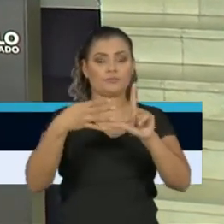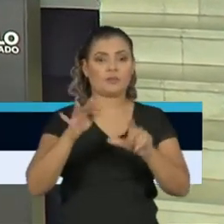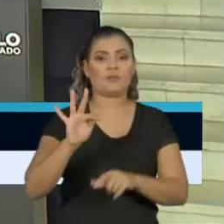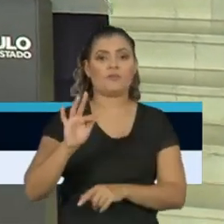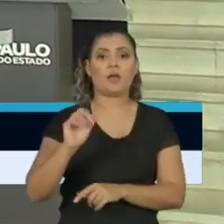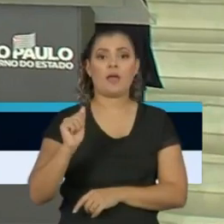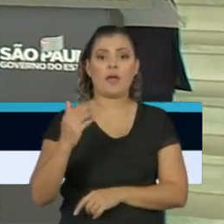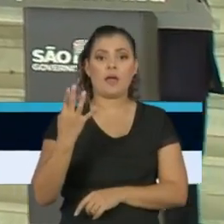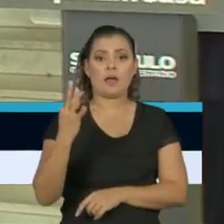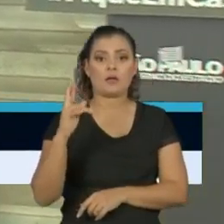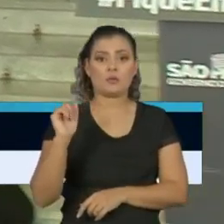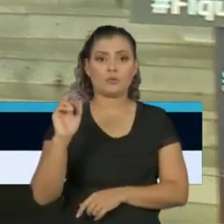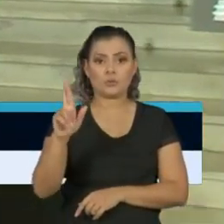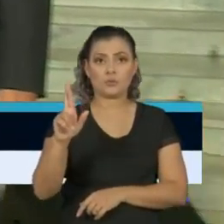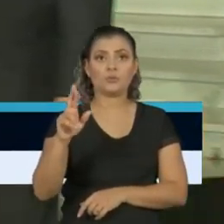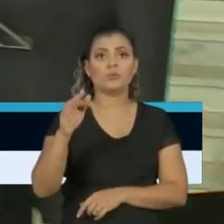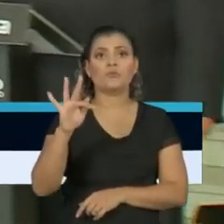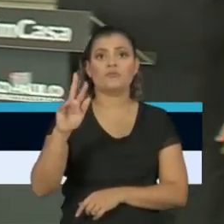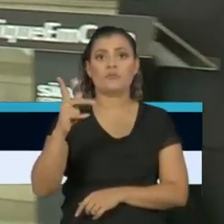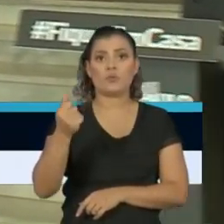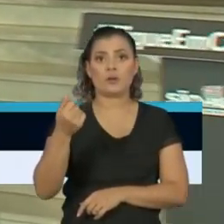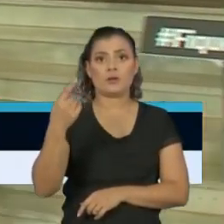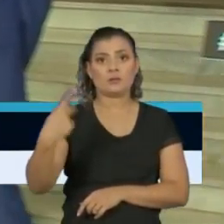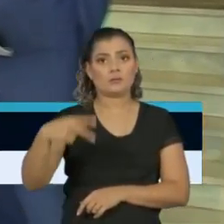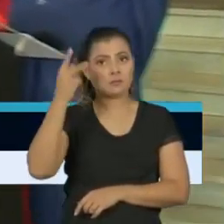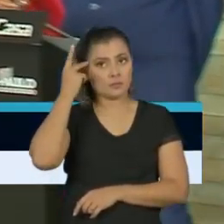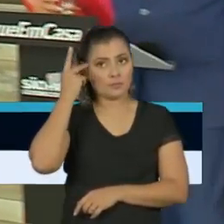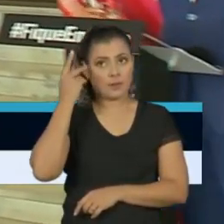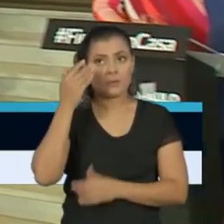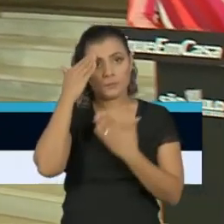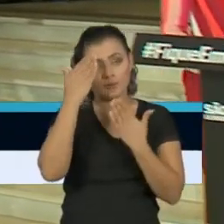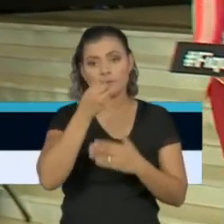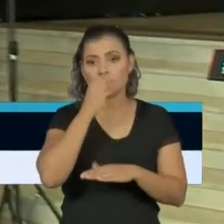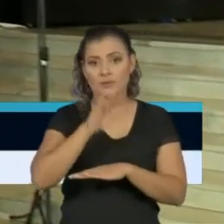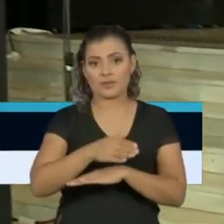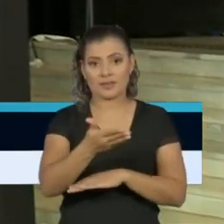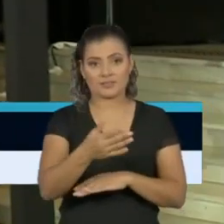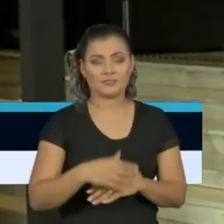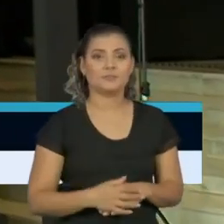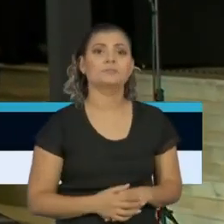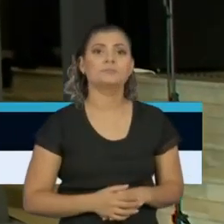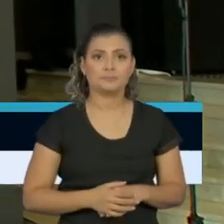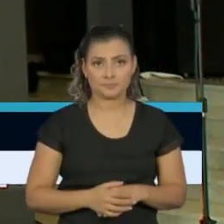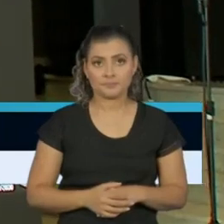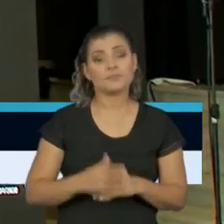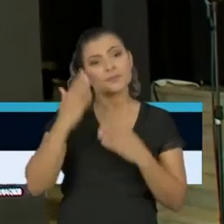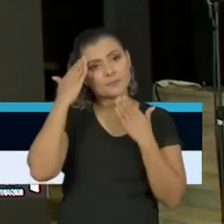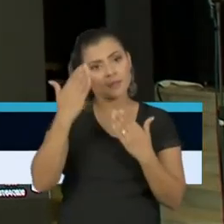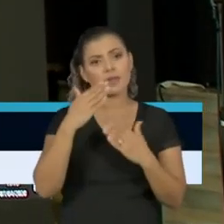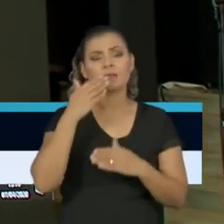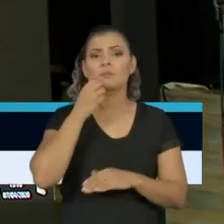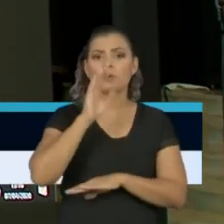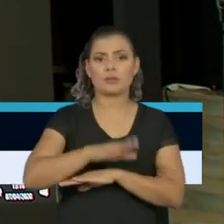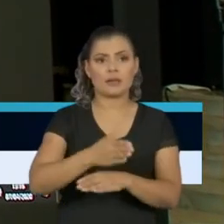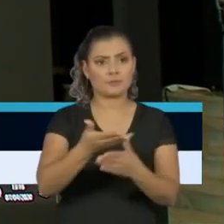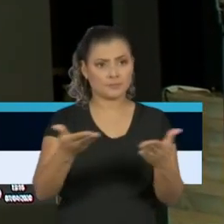Paulo. O Arthur já está em tela. Boa tarde, Arthur. Sua pergunta, por favor. Boa tarde,